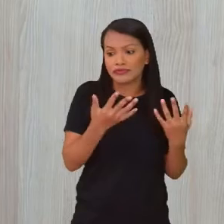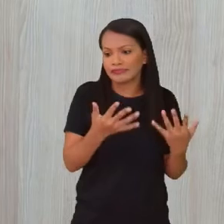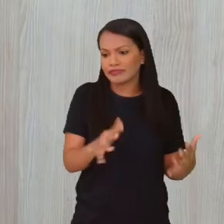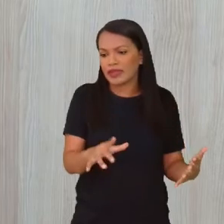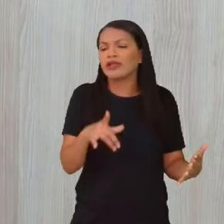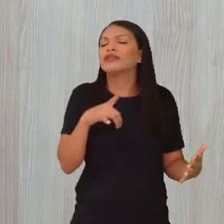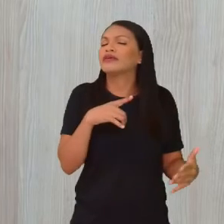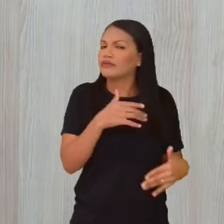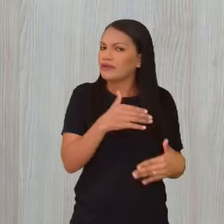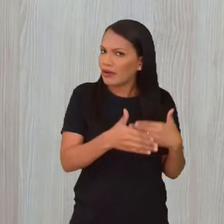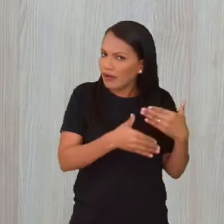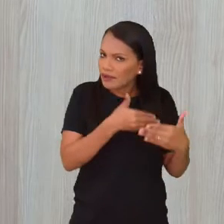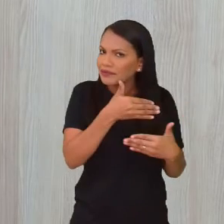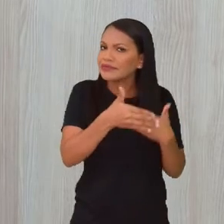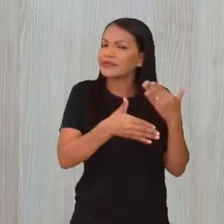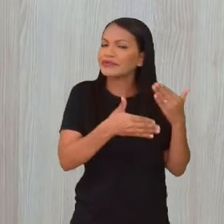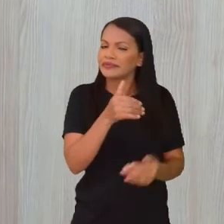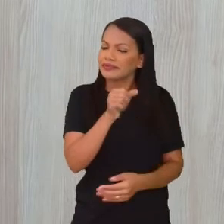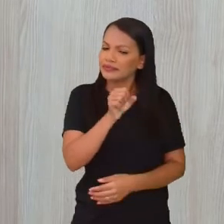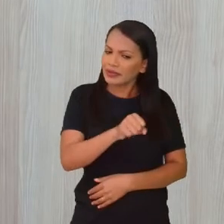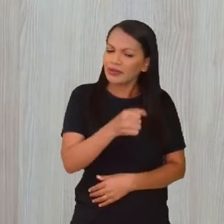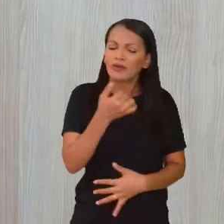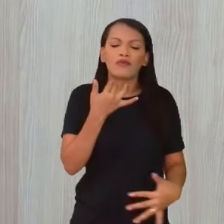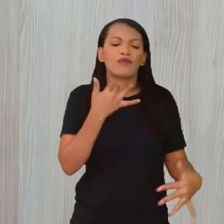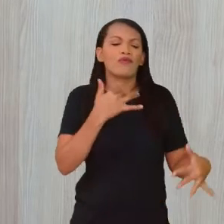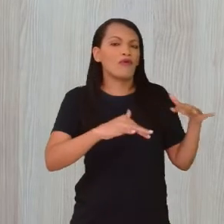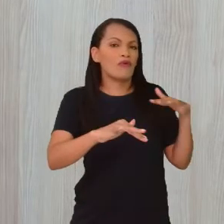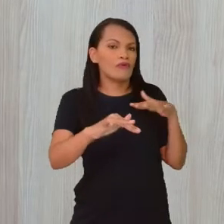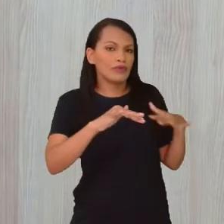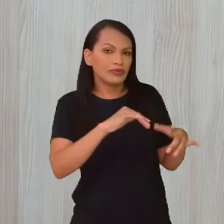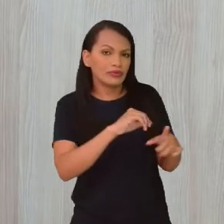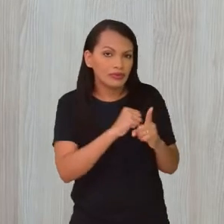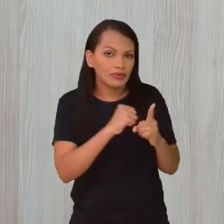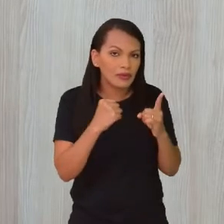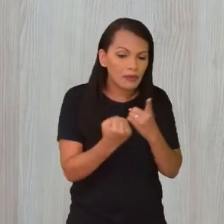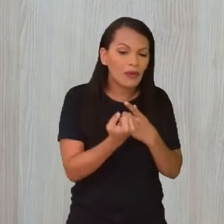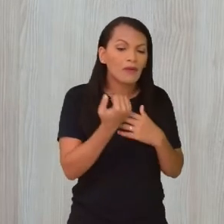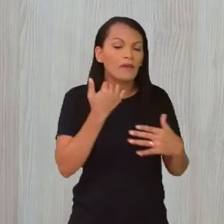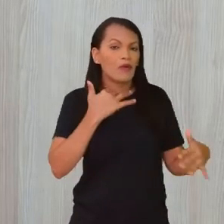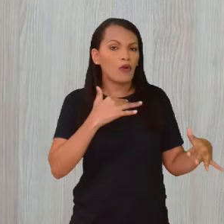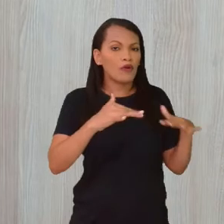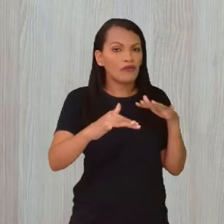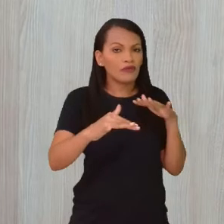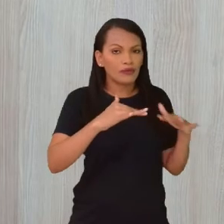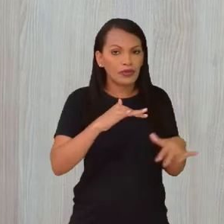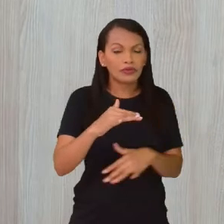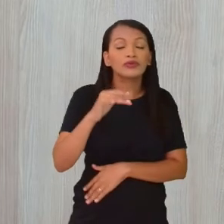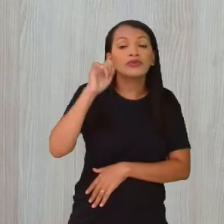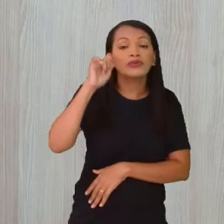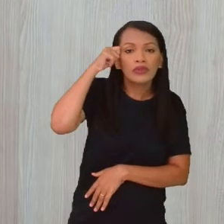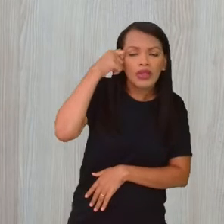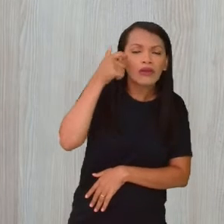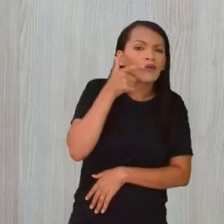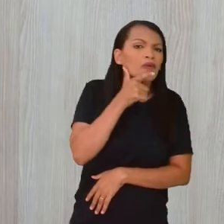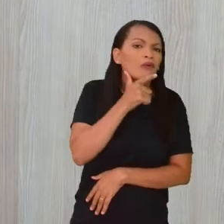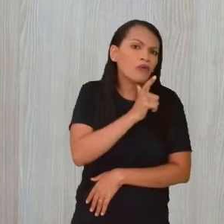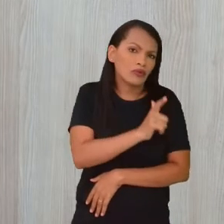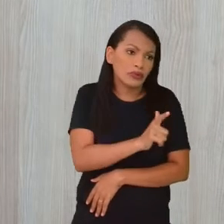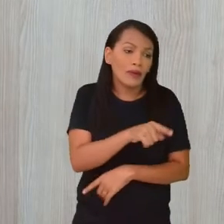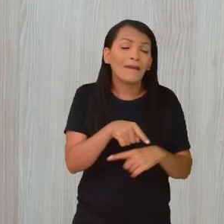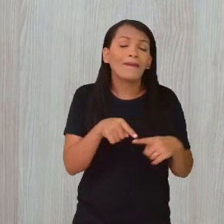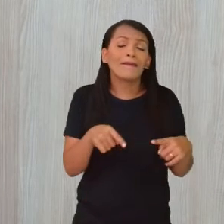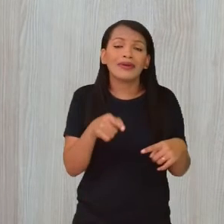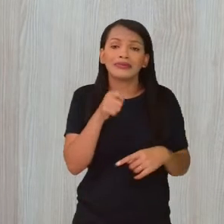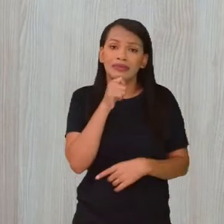houve avanços, né? Devido aí aos movimentos sociais, ao movimento negro, a gente conseguiu avançar. Mas ainda está longe